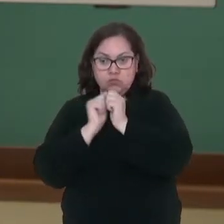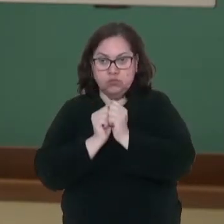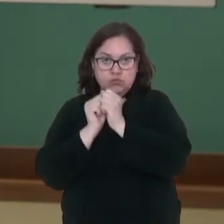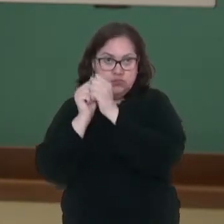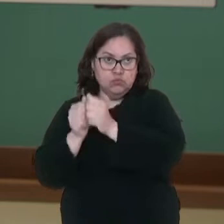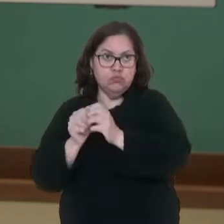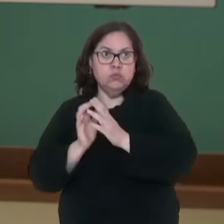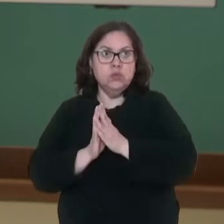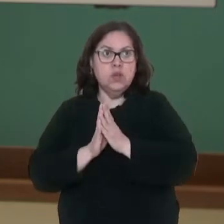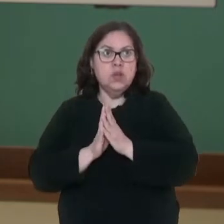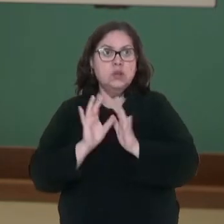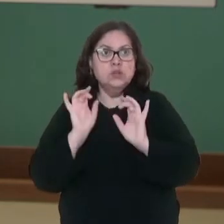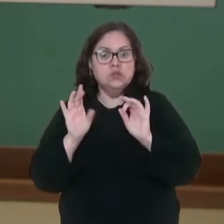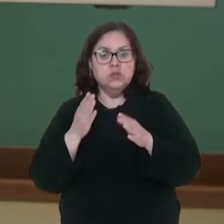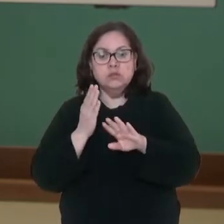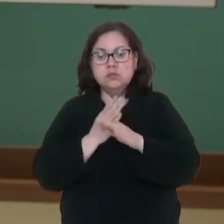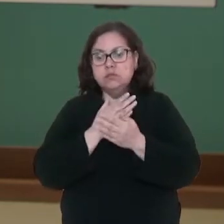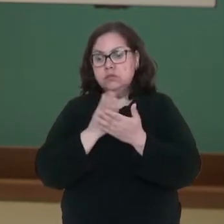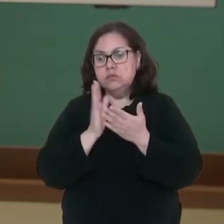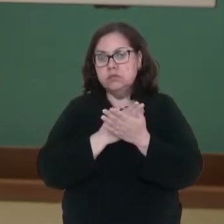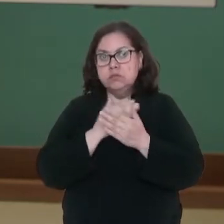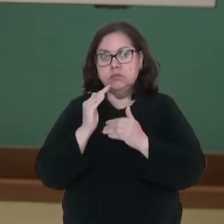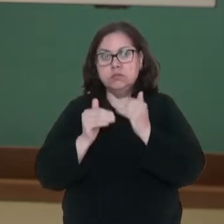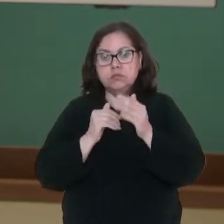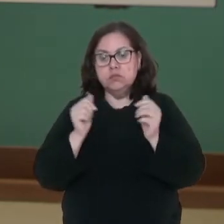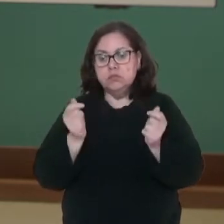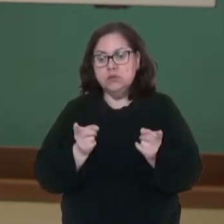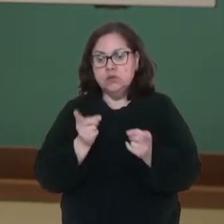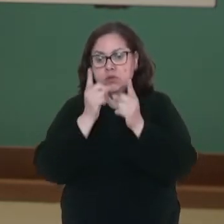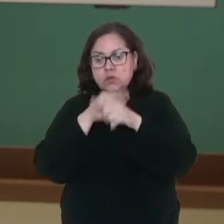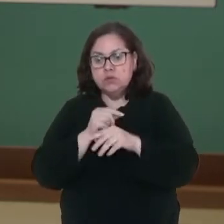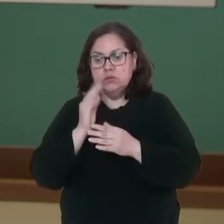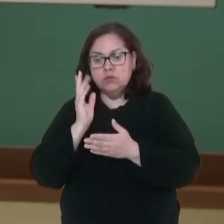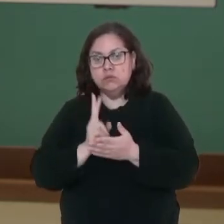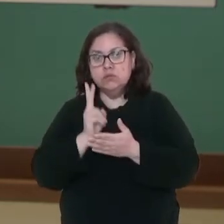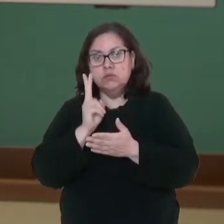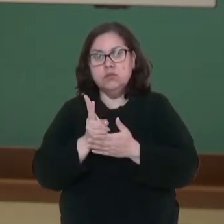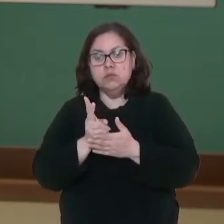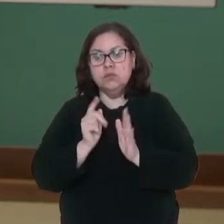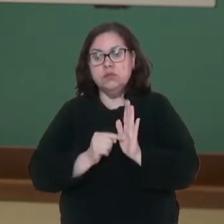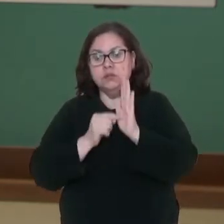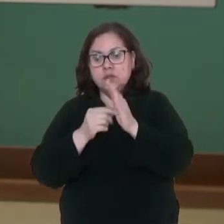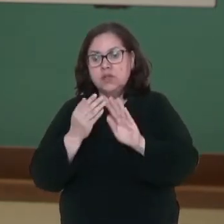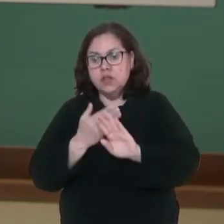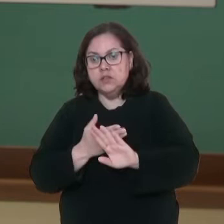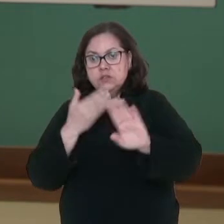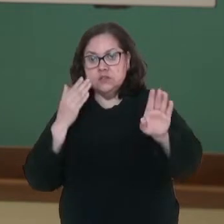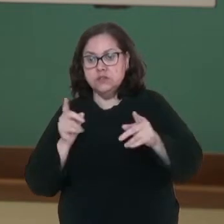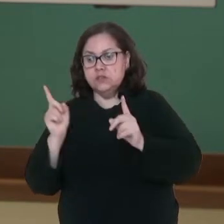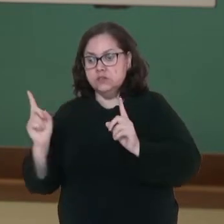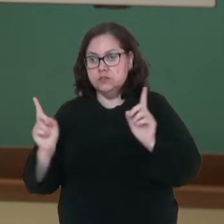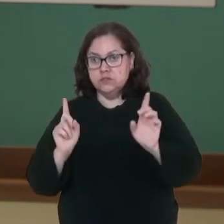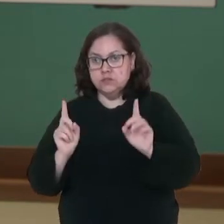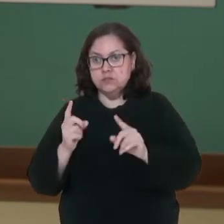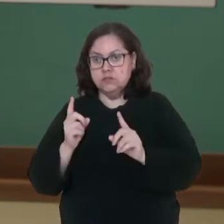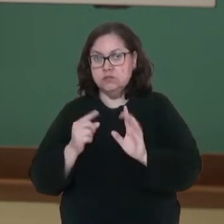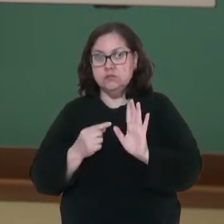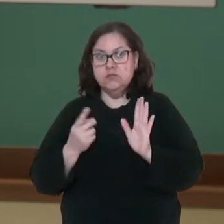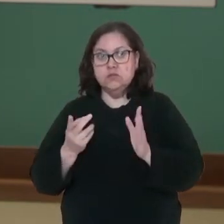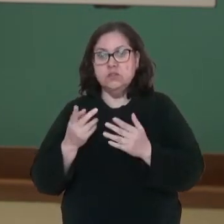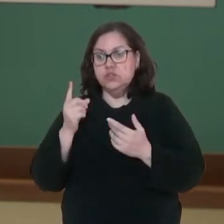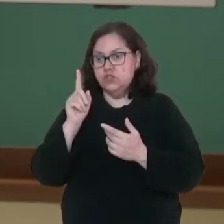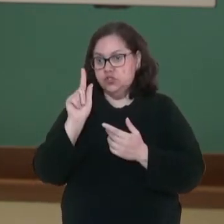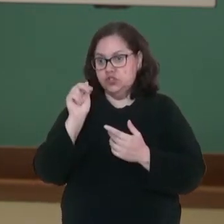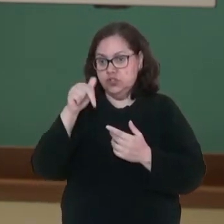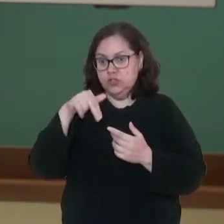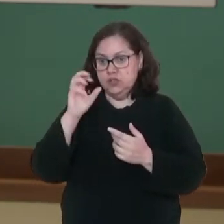certo? Apenas se separando pelo processo de permuta, cuja frequência vai revelar a distância entre esses referidos genes.